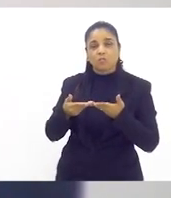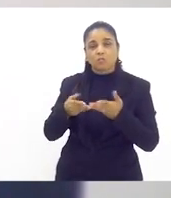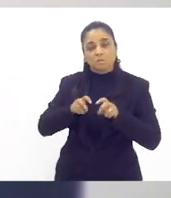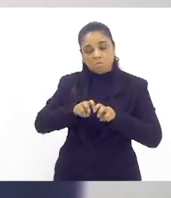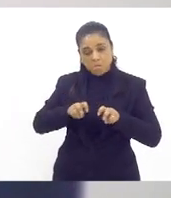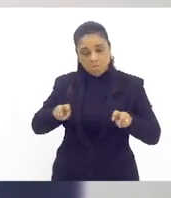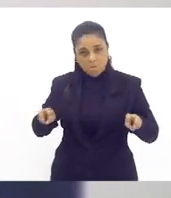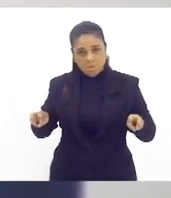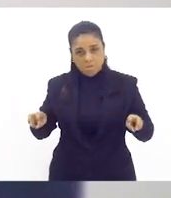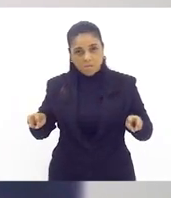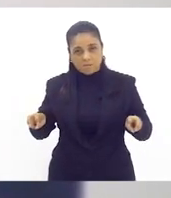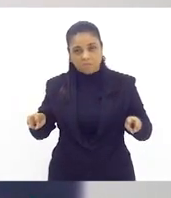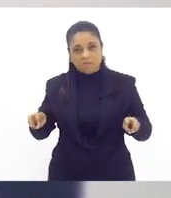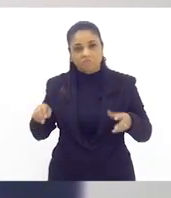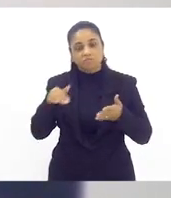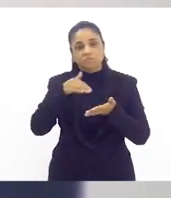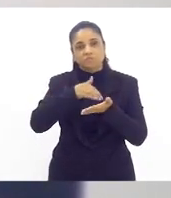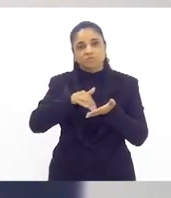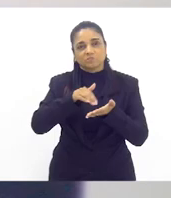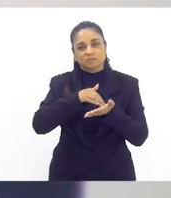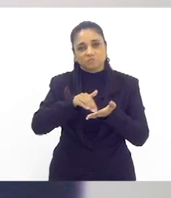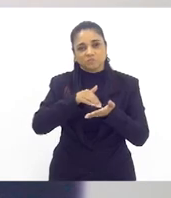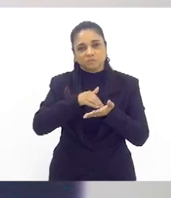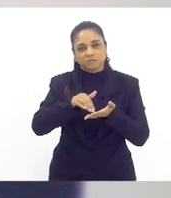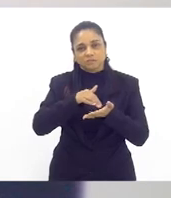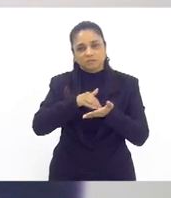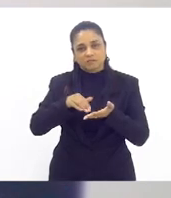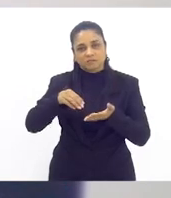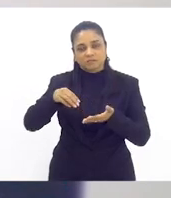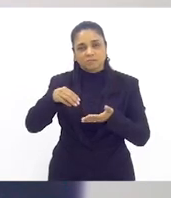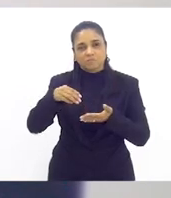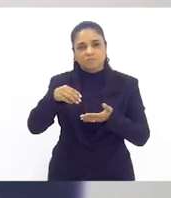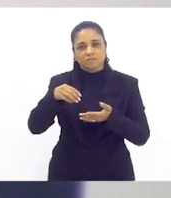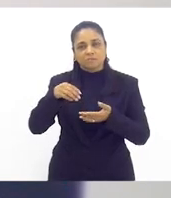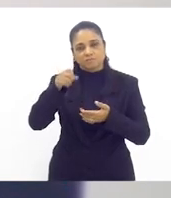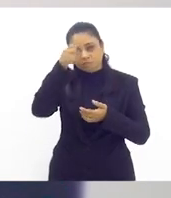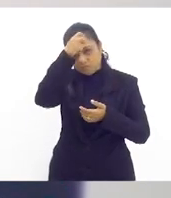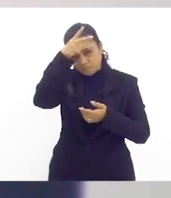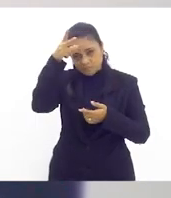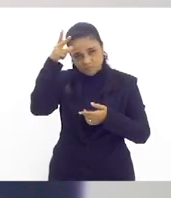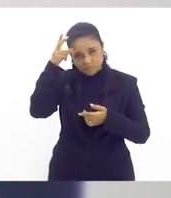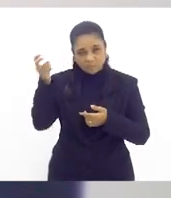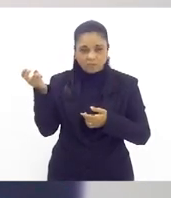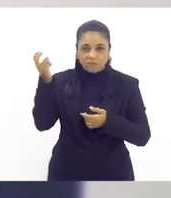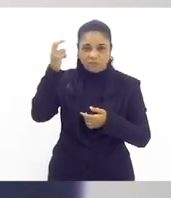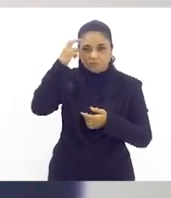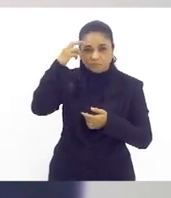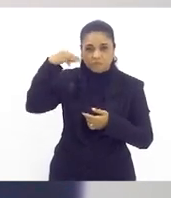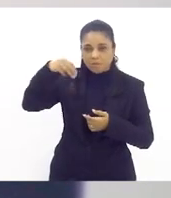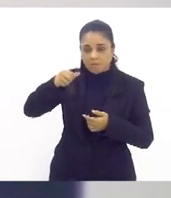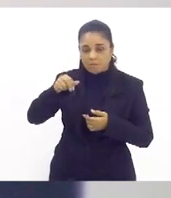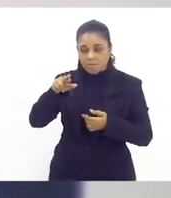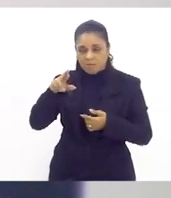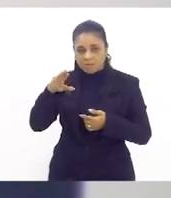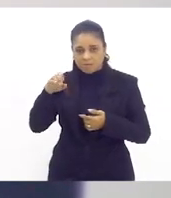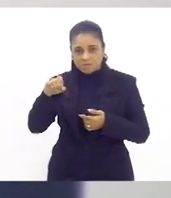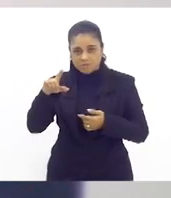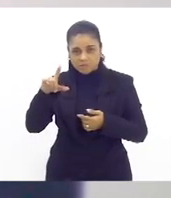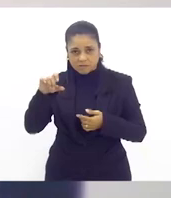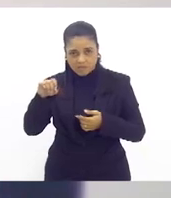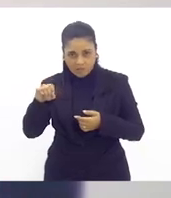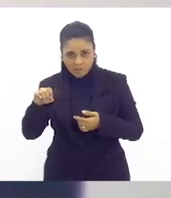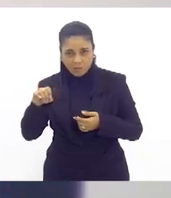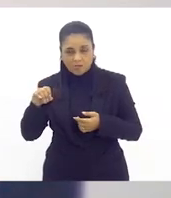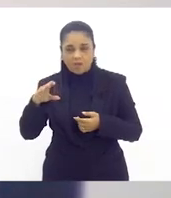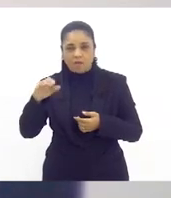da mesa o secretário municipal de cultura o Marcelo calero convidamos a Secretaria de